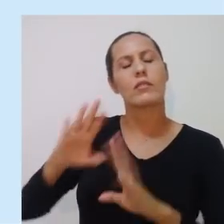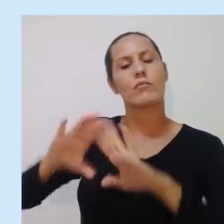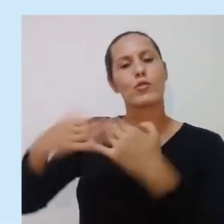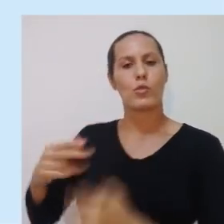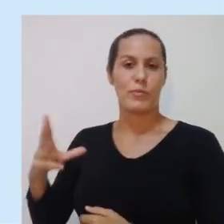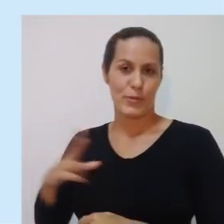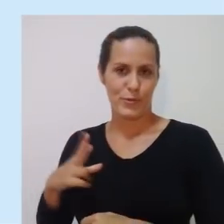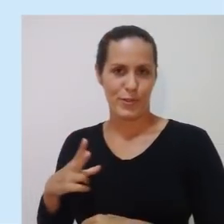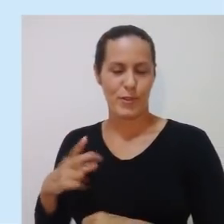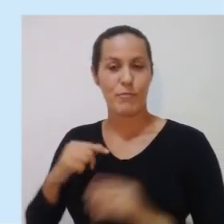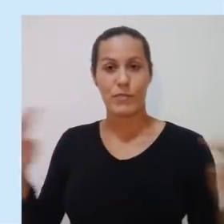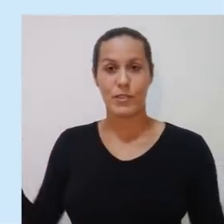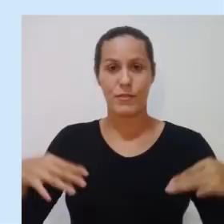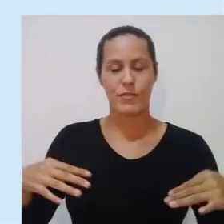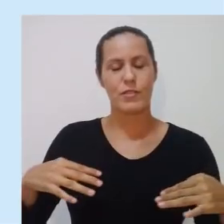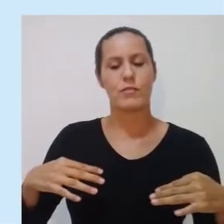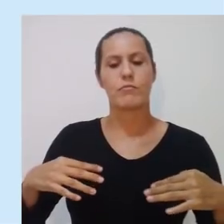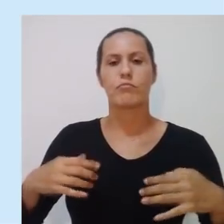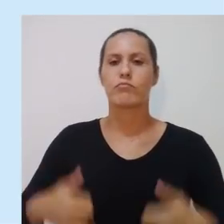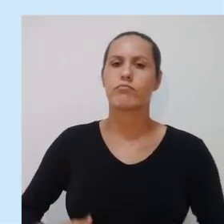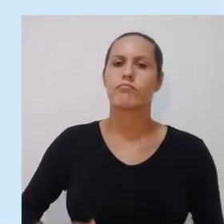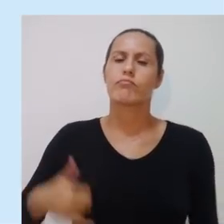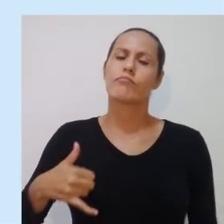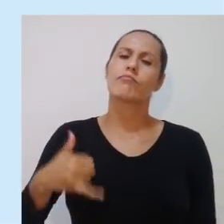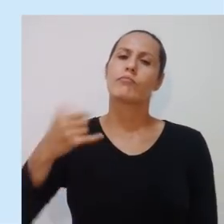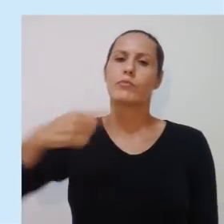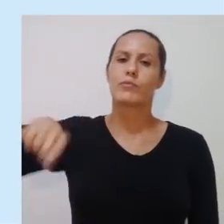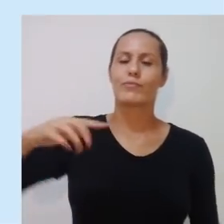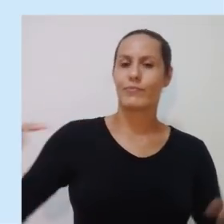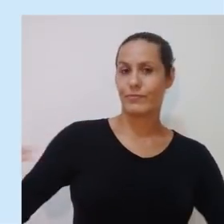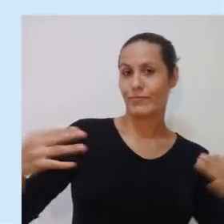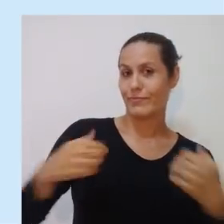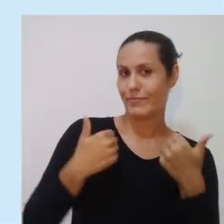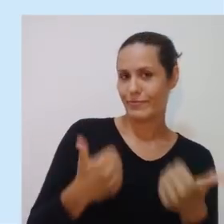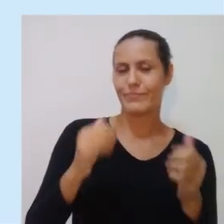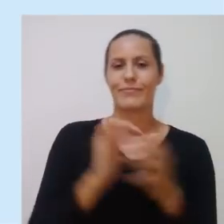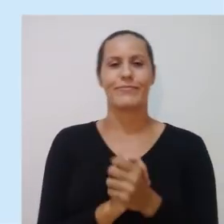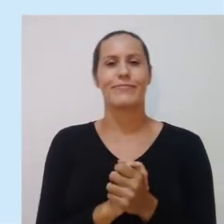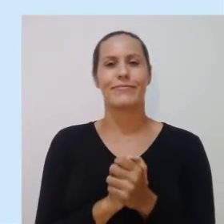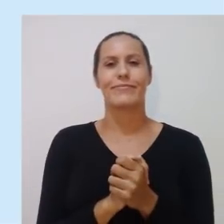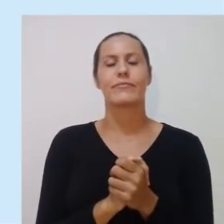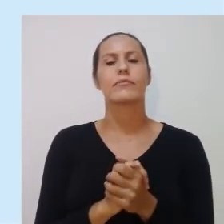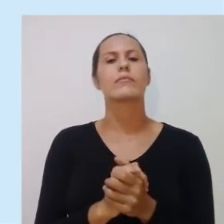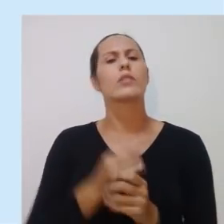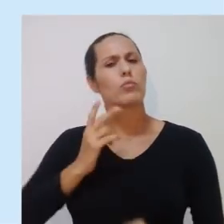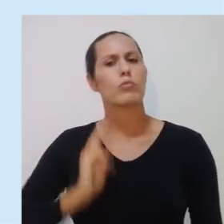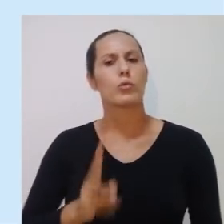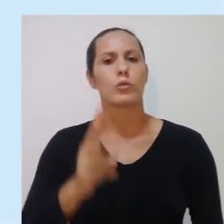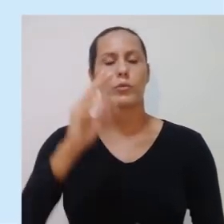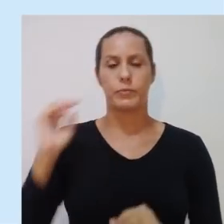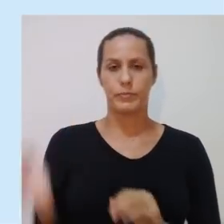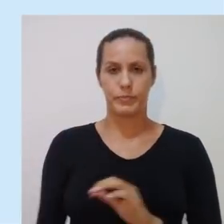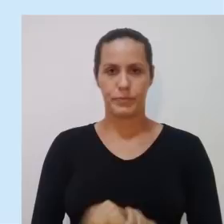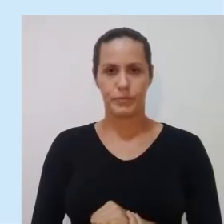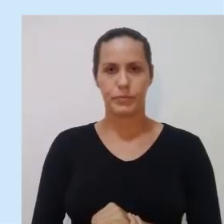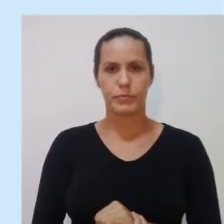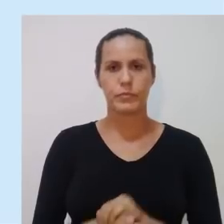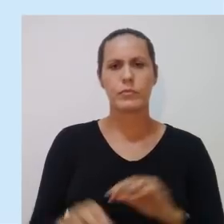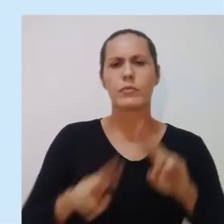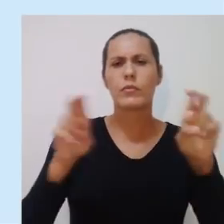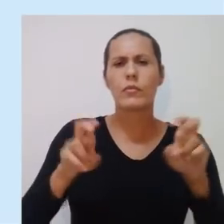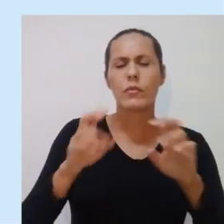você também, como eu disse, da rede particular, que vem aqui nos honrar com a sua audiência. Vamos lá, vamos seguir sem mais